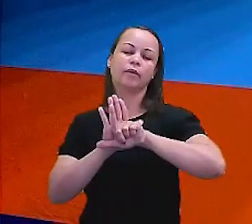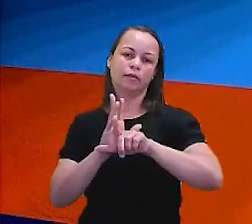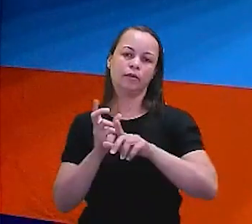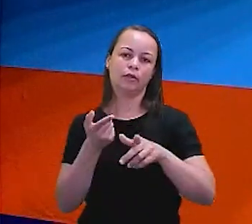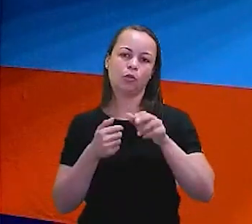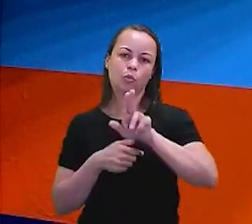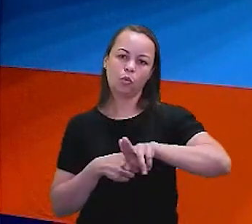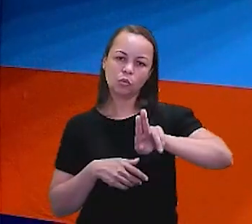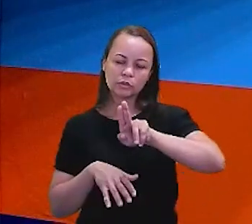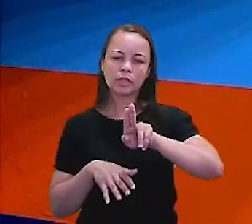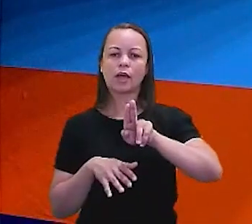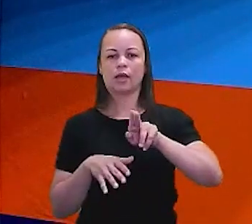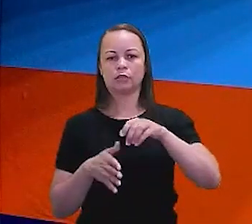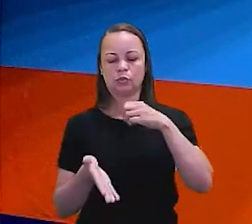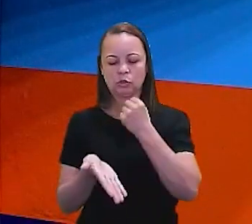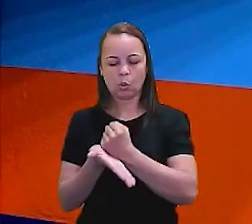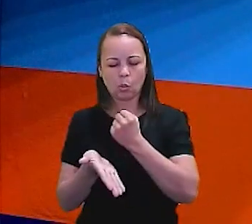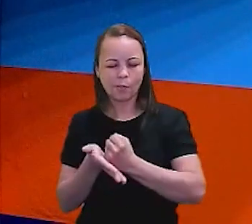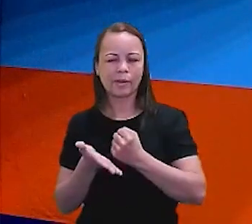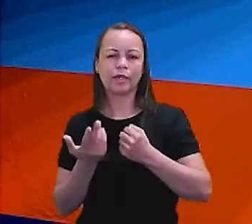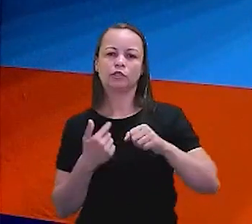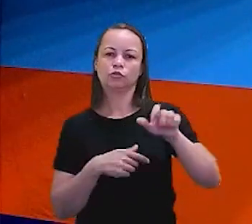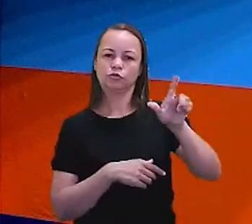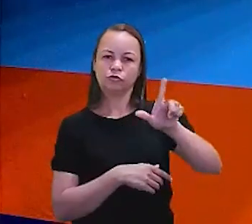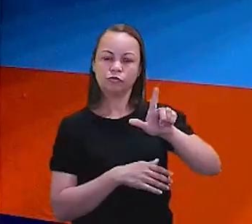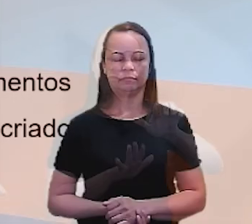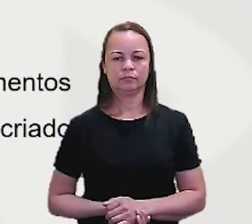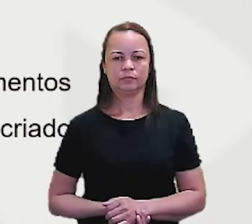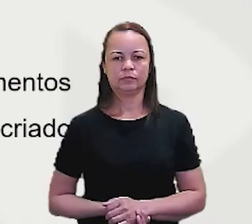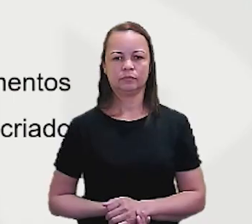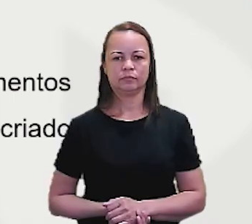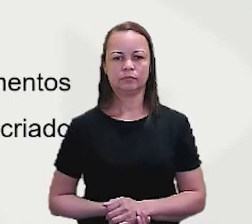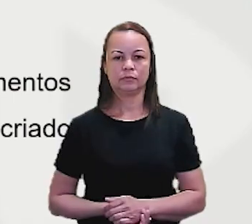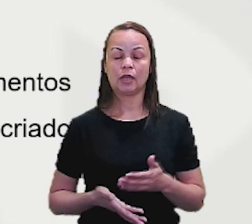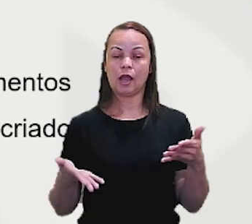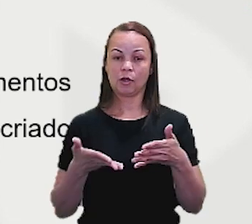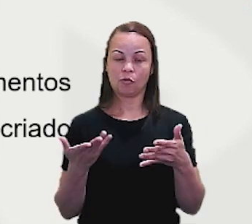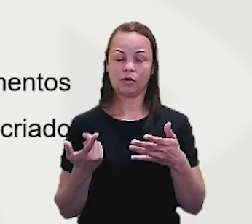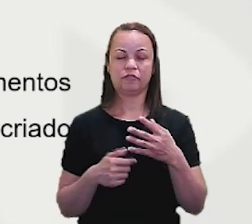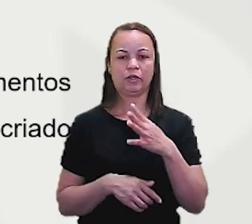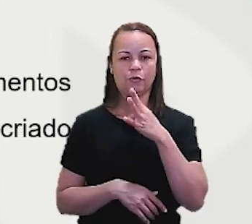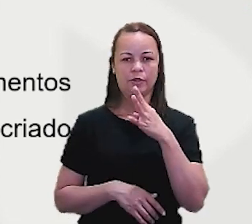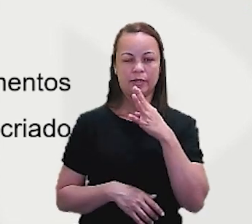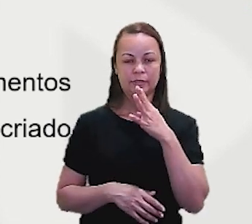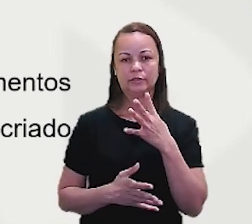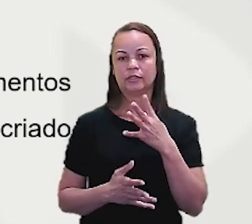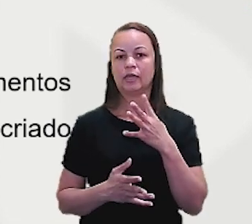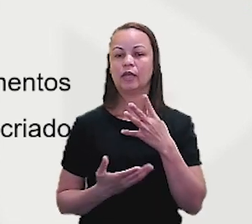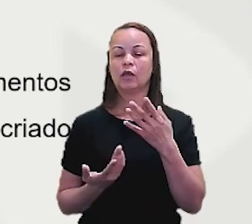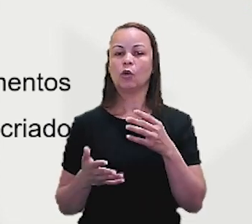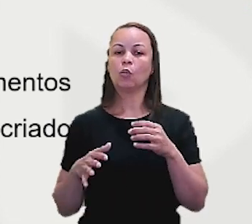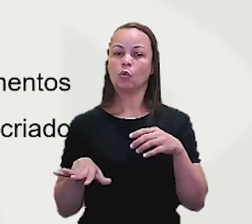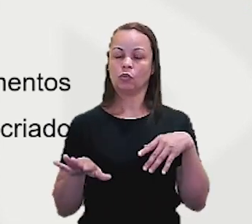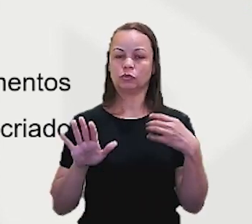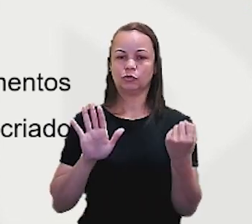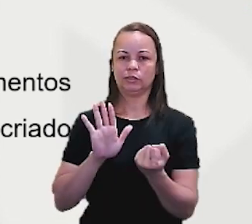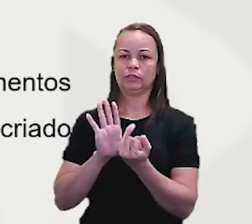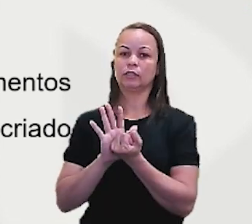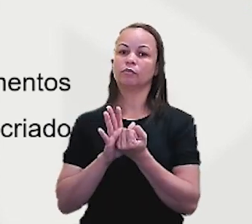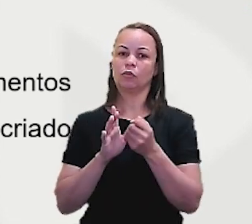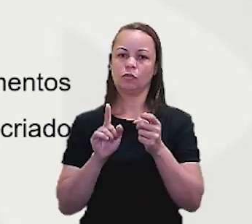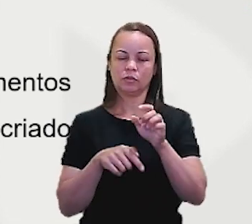documentos federais e documentos que foram aprovados. Então, a gente agora vai conhecer nosso último símbolo